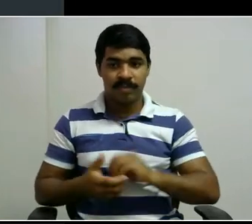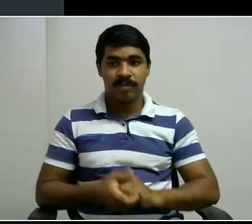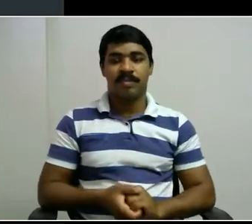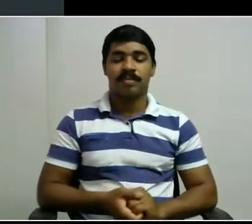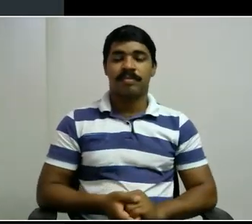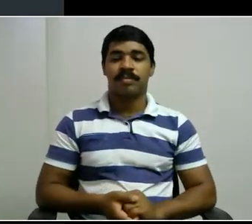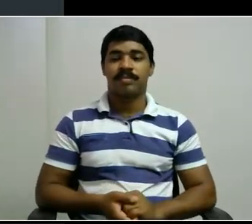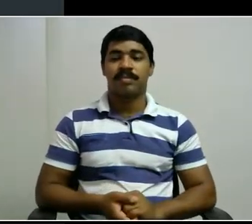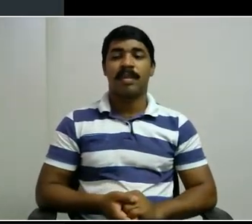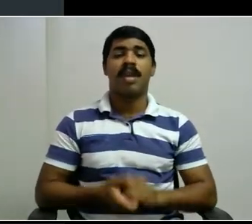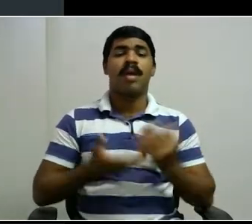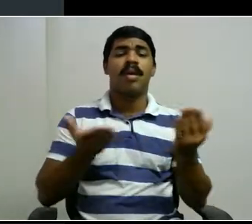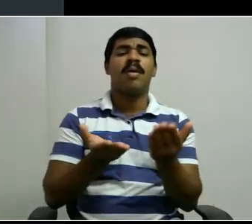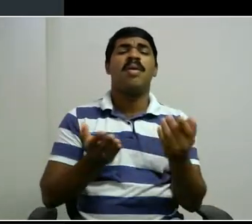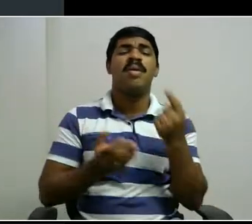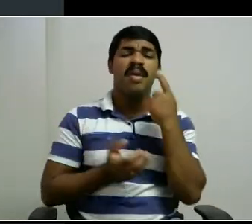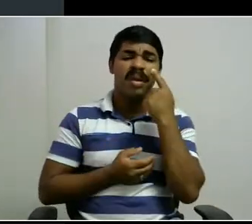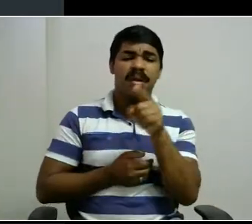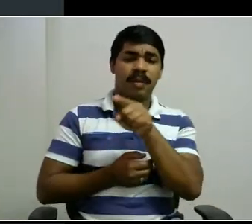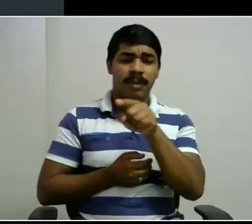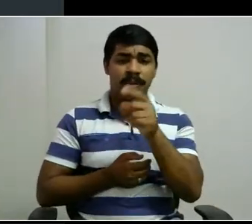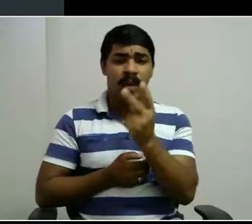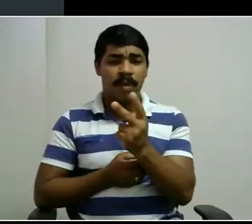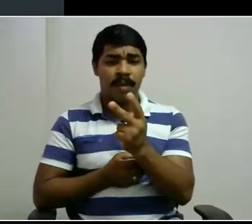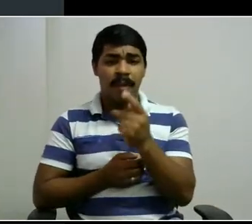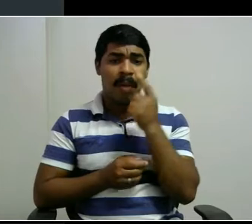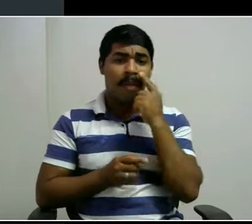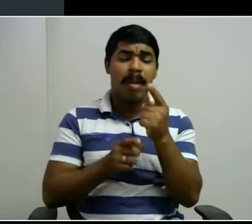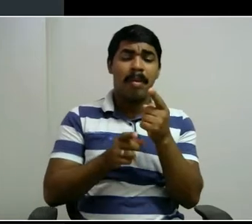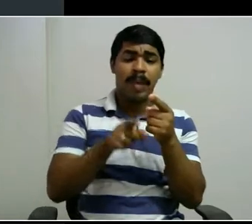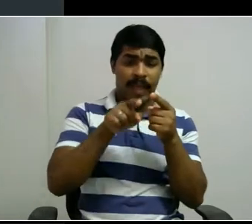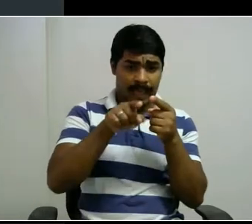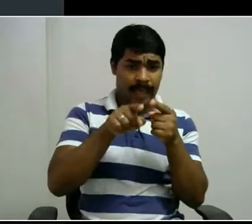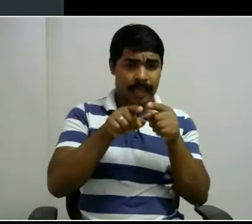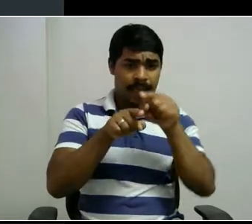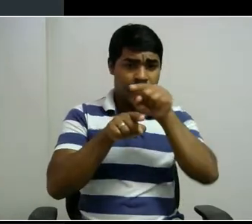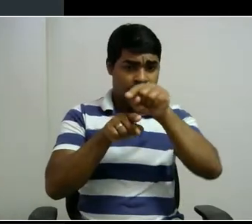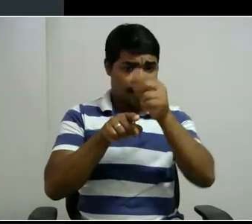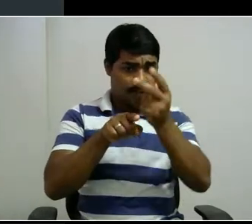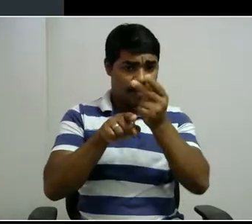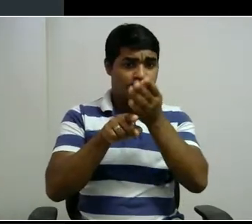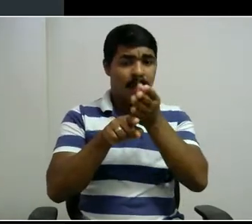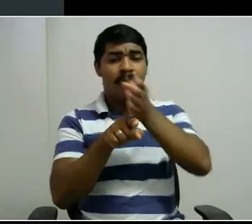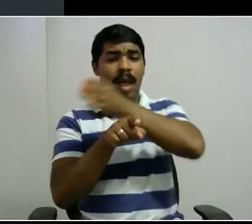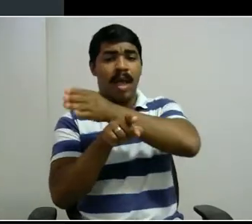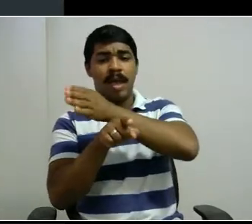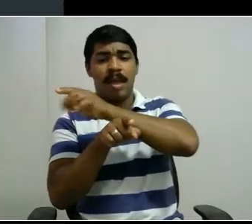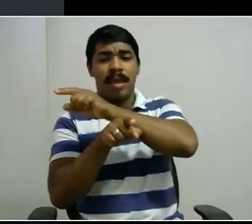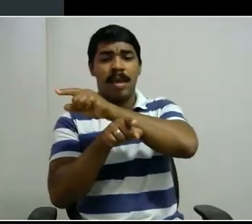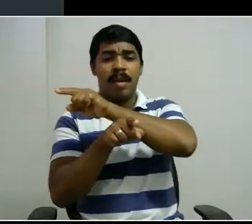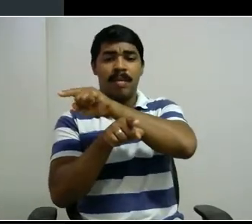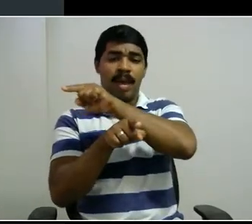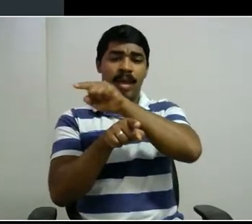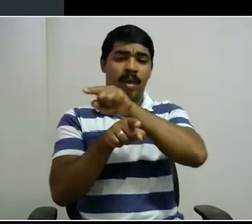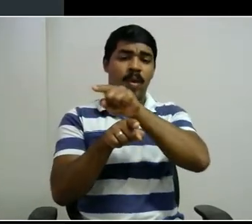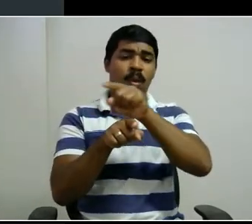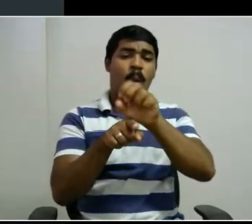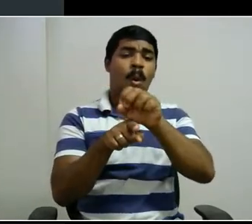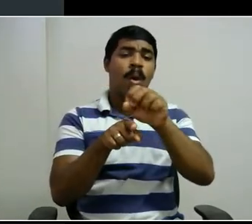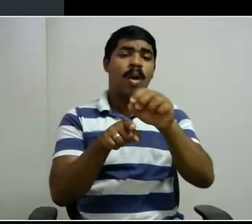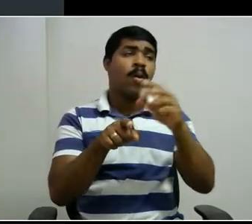Feito isso, agora eu preciso saber se o sinal de mais, se ele está para cá ou se ele está para cá. Bom, então primeiro eu tenho que saber se essa